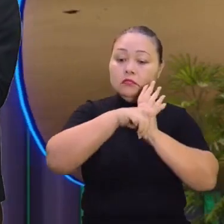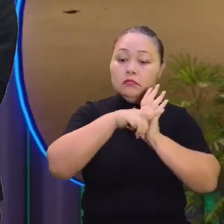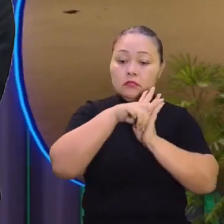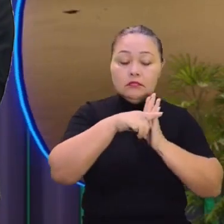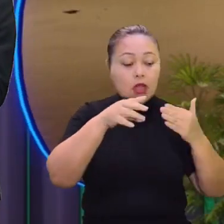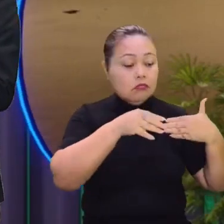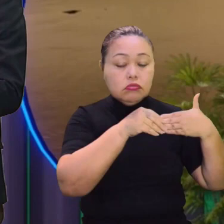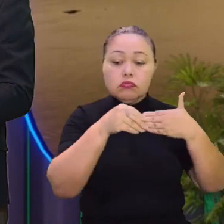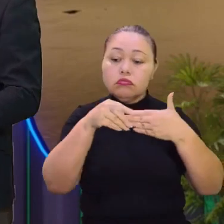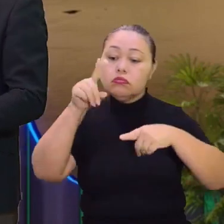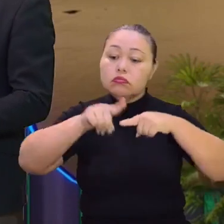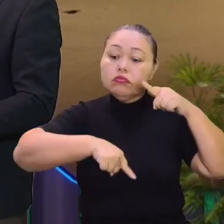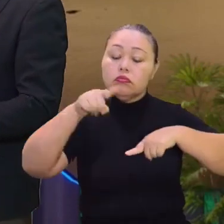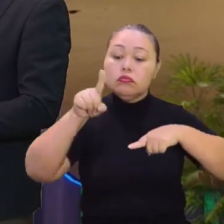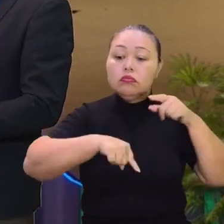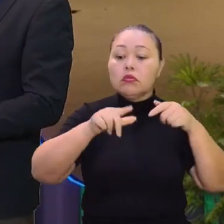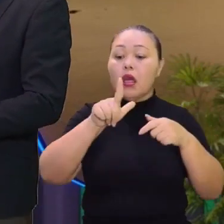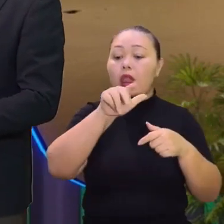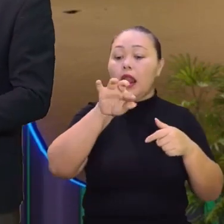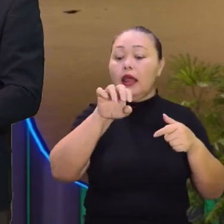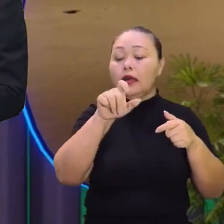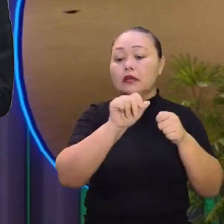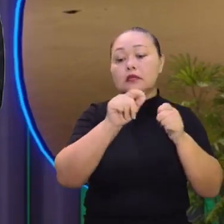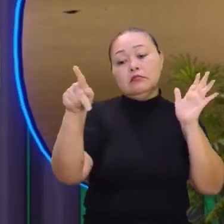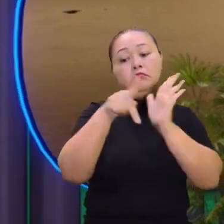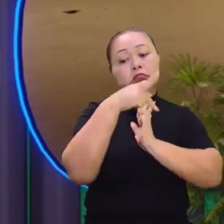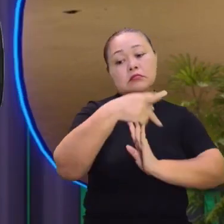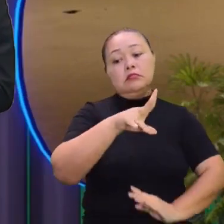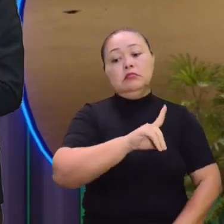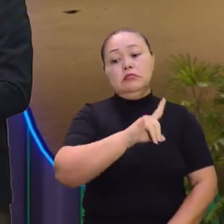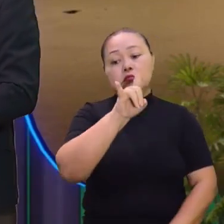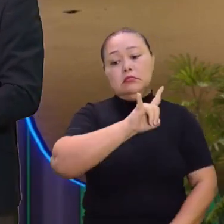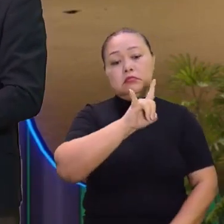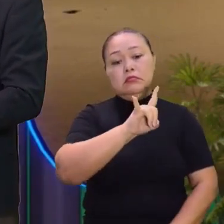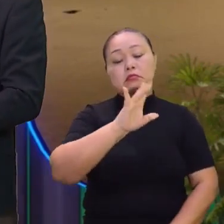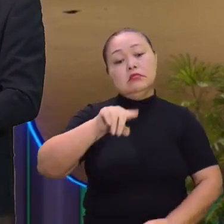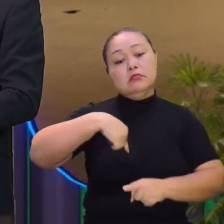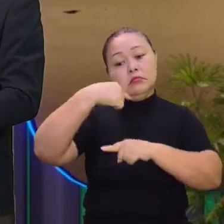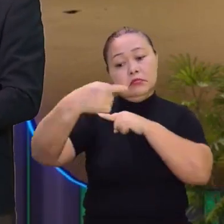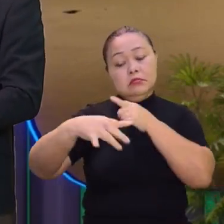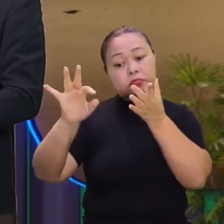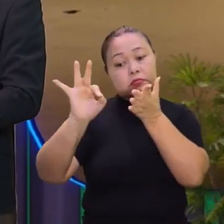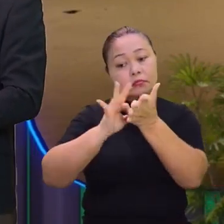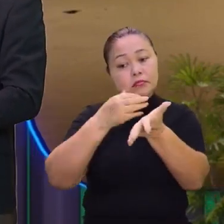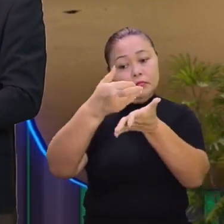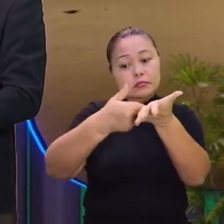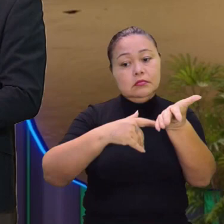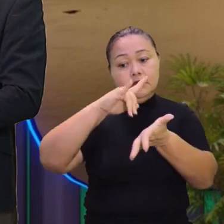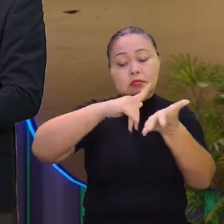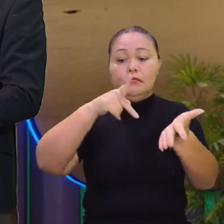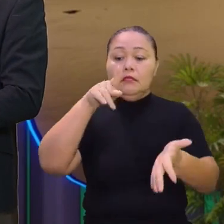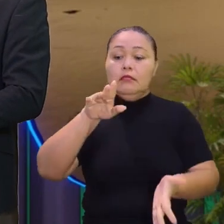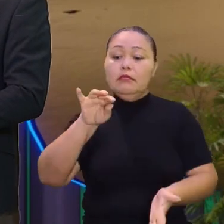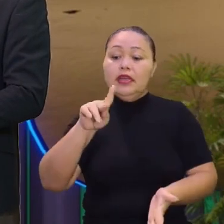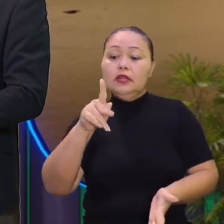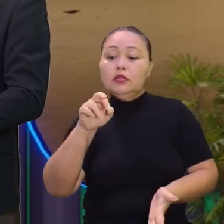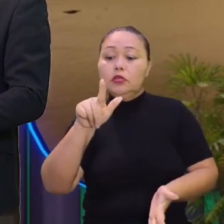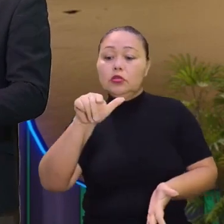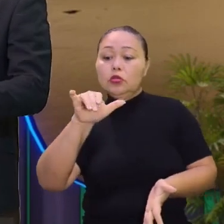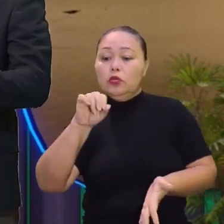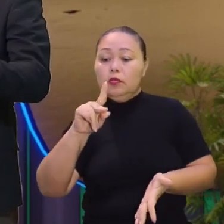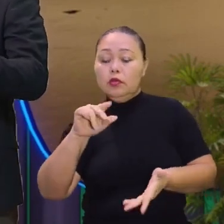para escoar a produção de látex da Bolívia. A partir da assinatura do Tratado de Petrópolis.